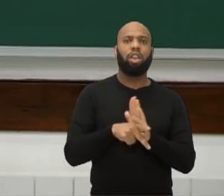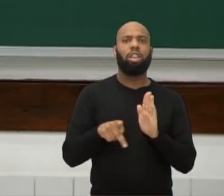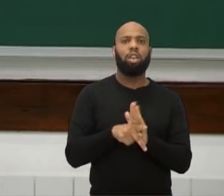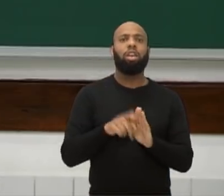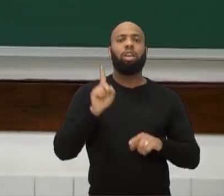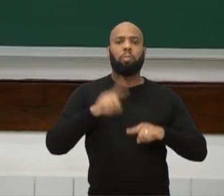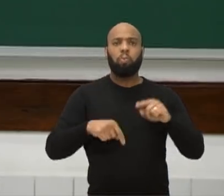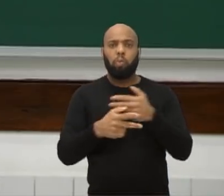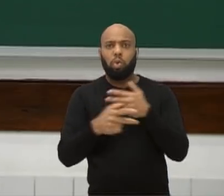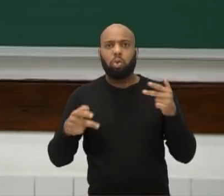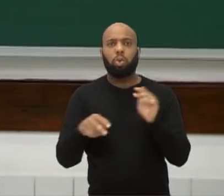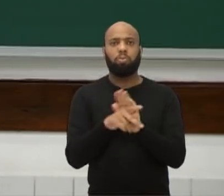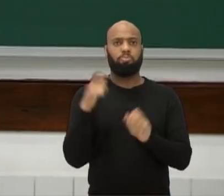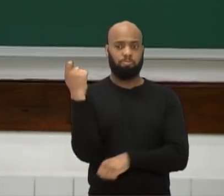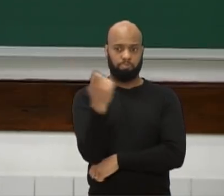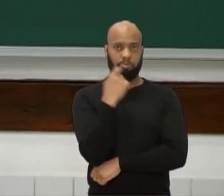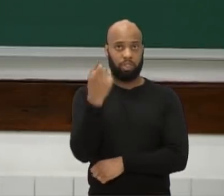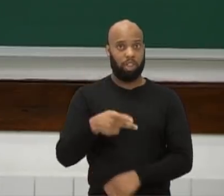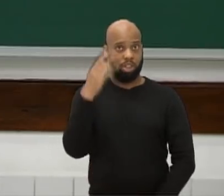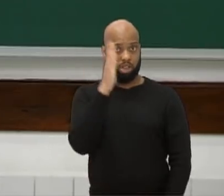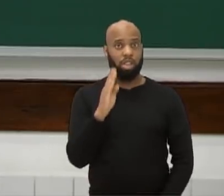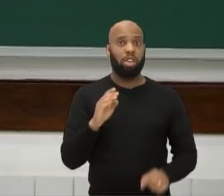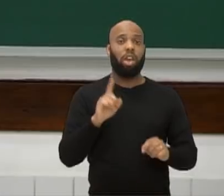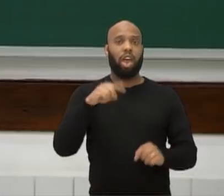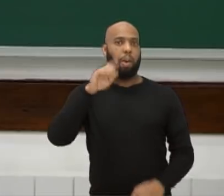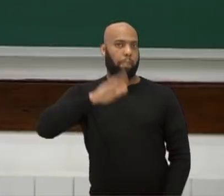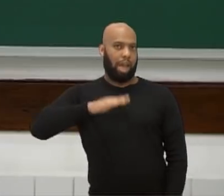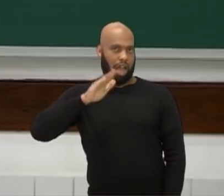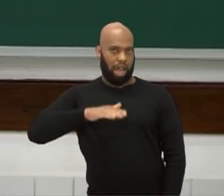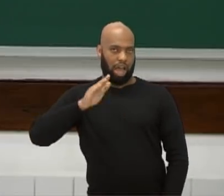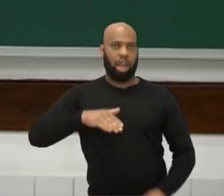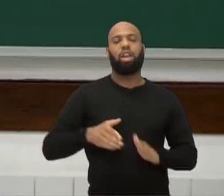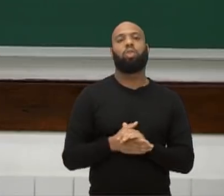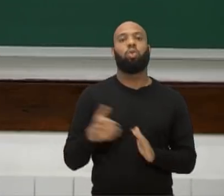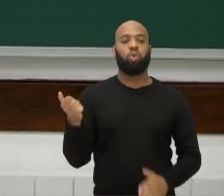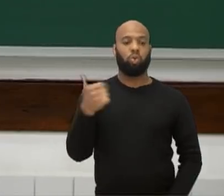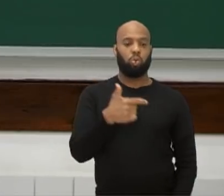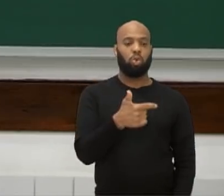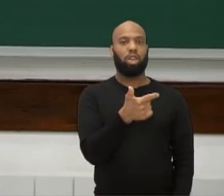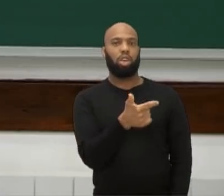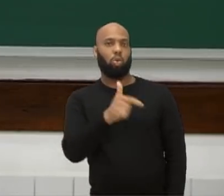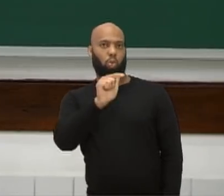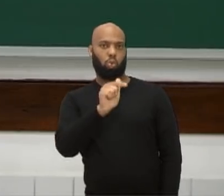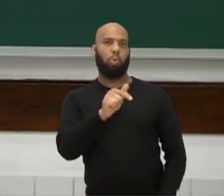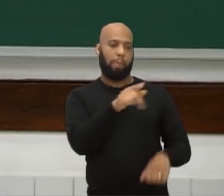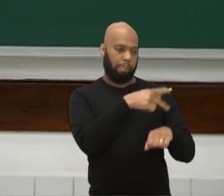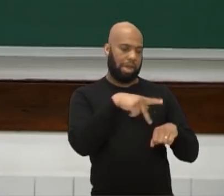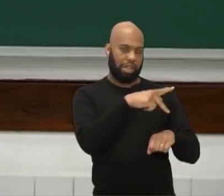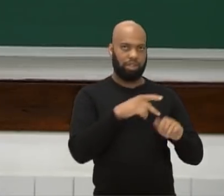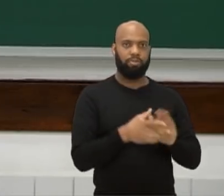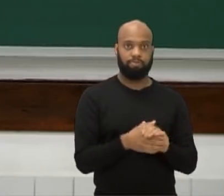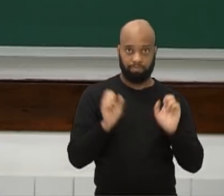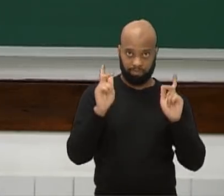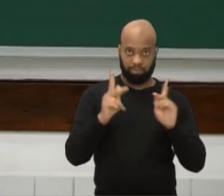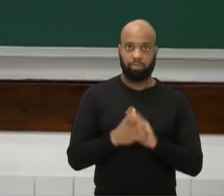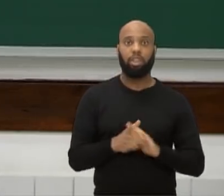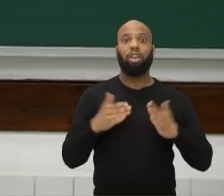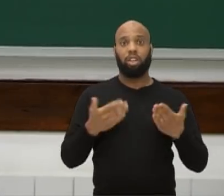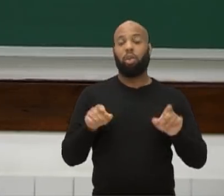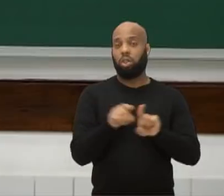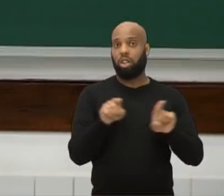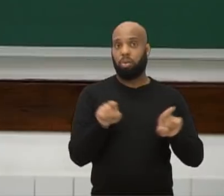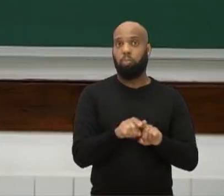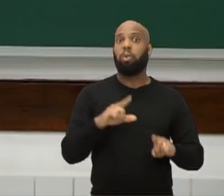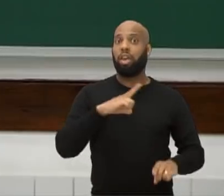produto gaúcho, o produto brasileiro, mais barato do que o produto estrangeiro, ok? E